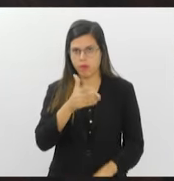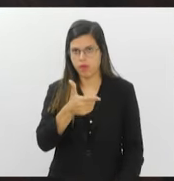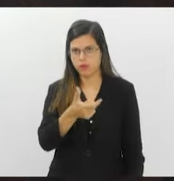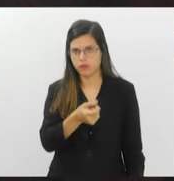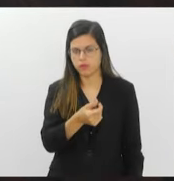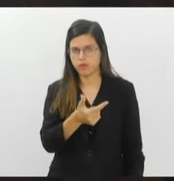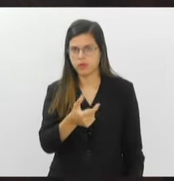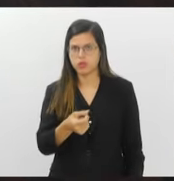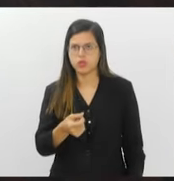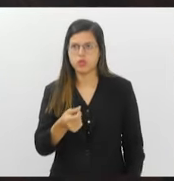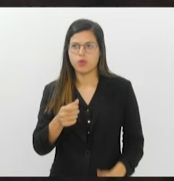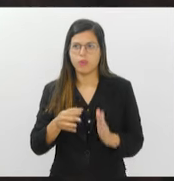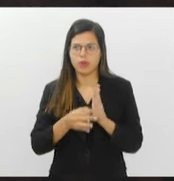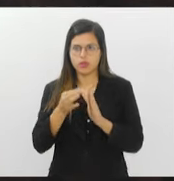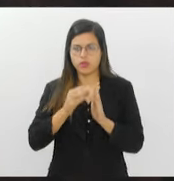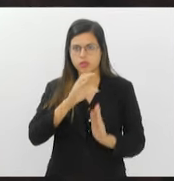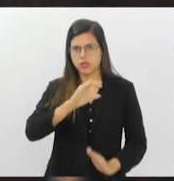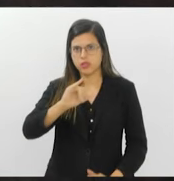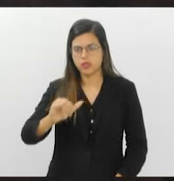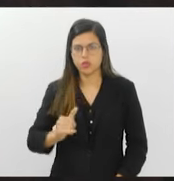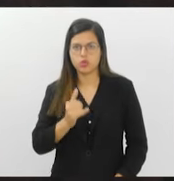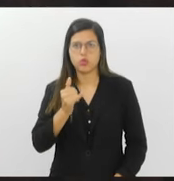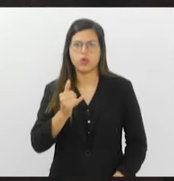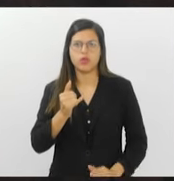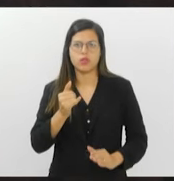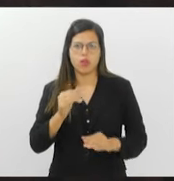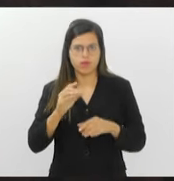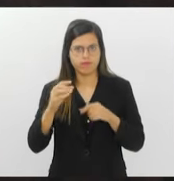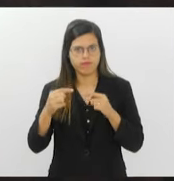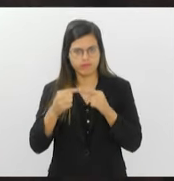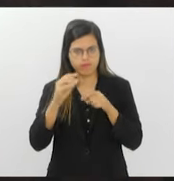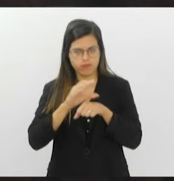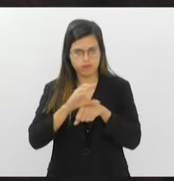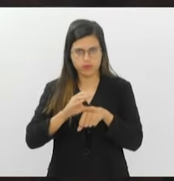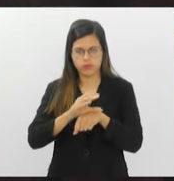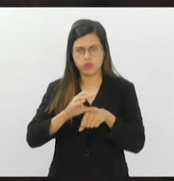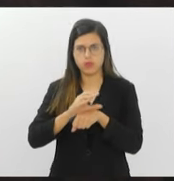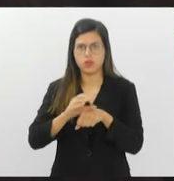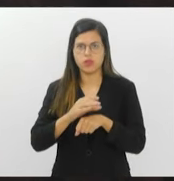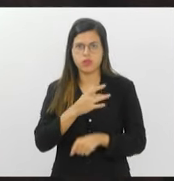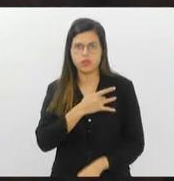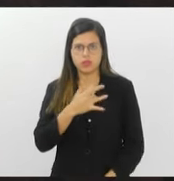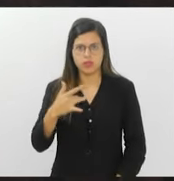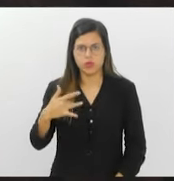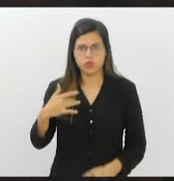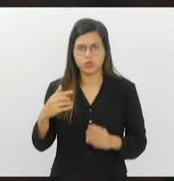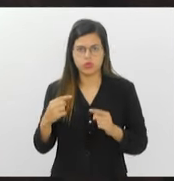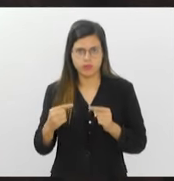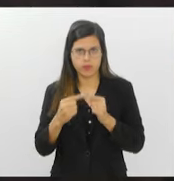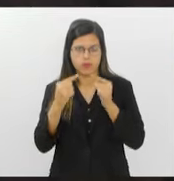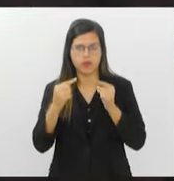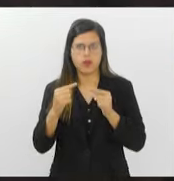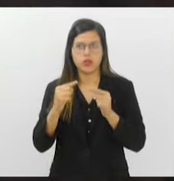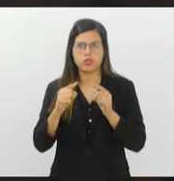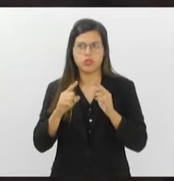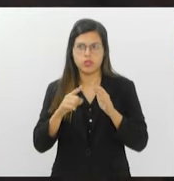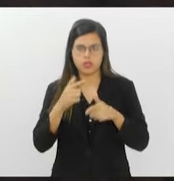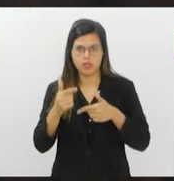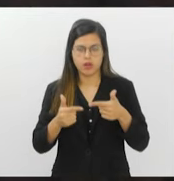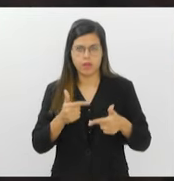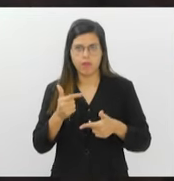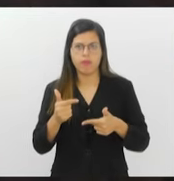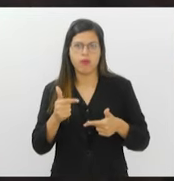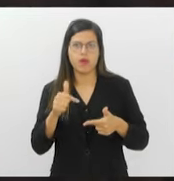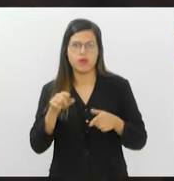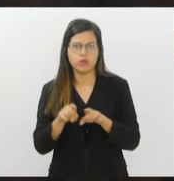das comissões de Constituição e Justiça pela Constitucionalidade, de Saúde favorável, de Trabalho, Legislação Social,